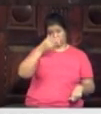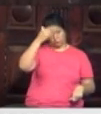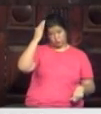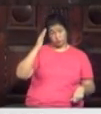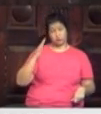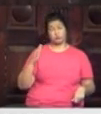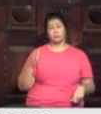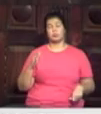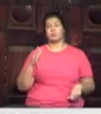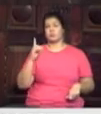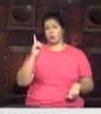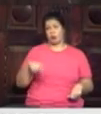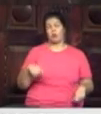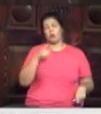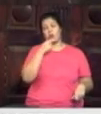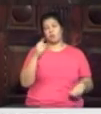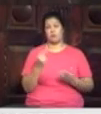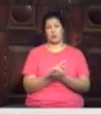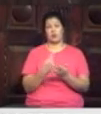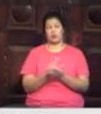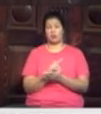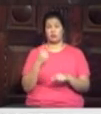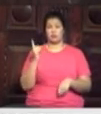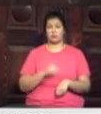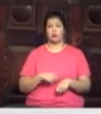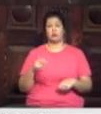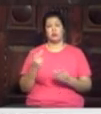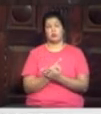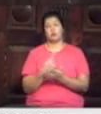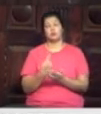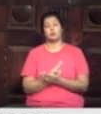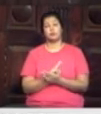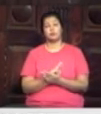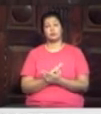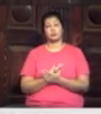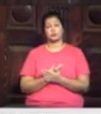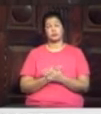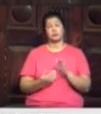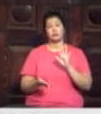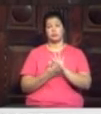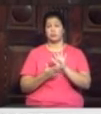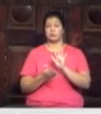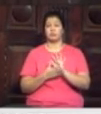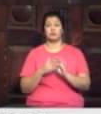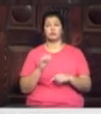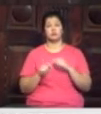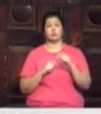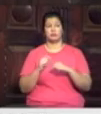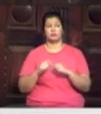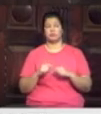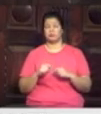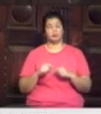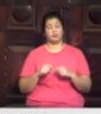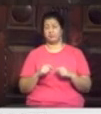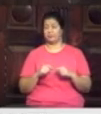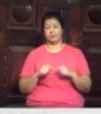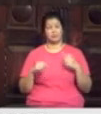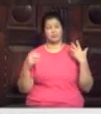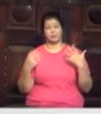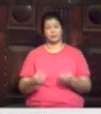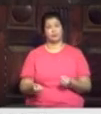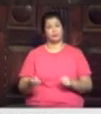hora errada. As propostas são verdadeiramente inaceitáveis.